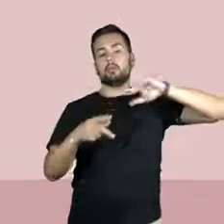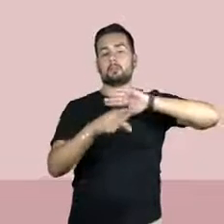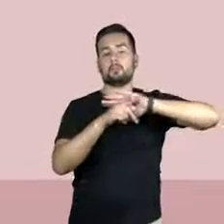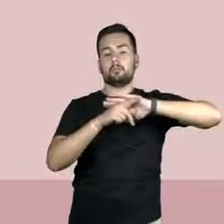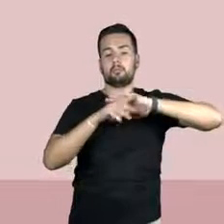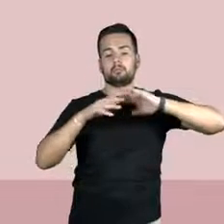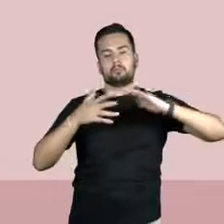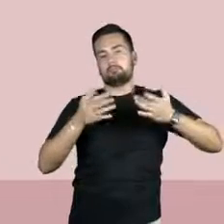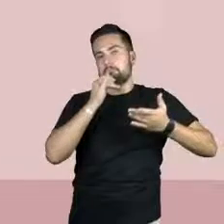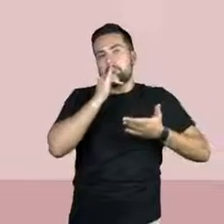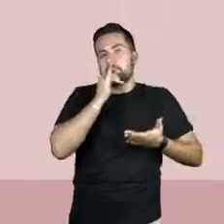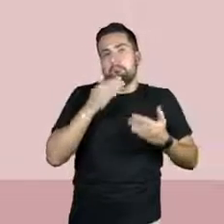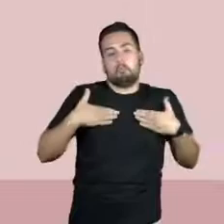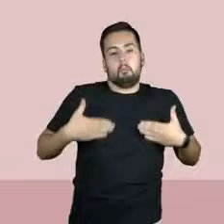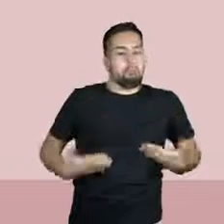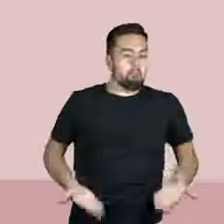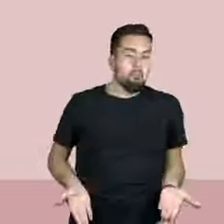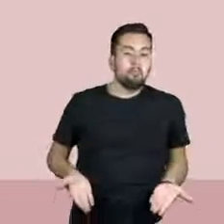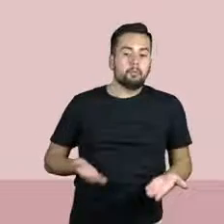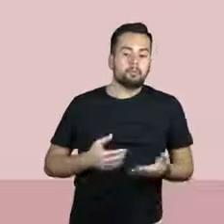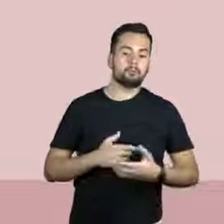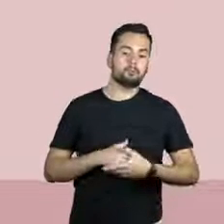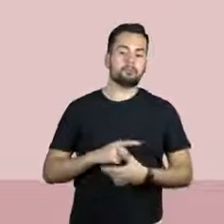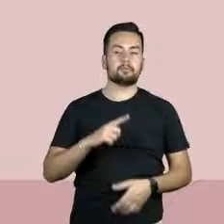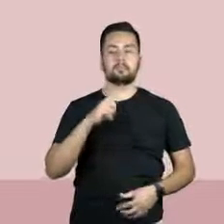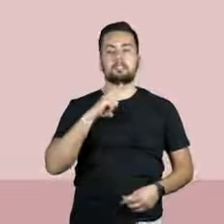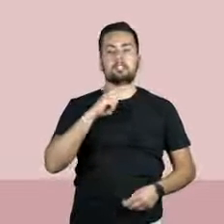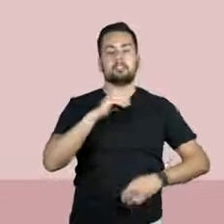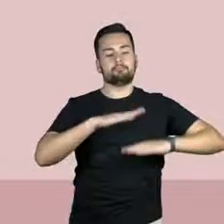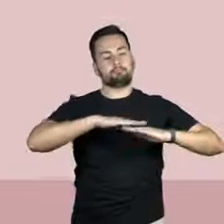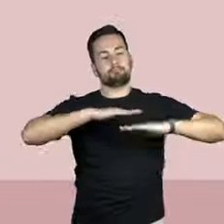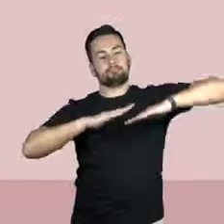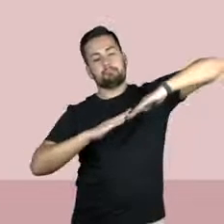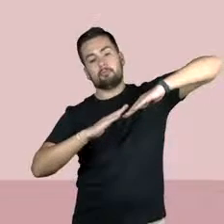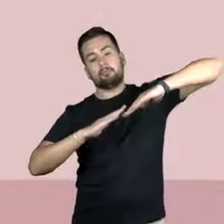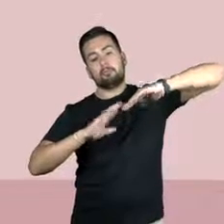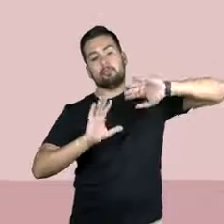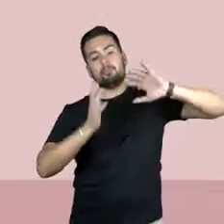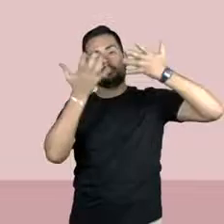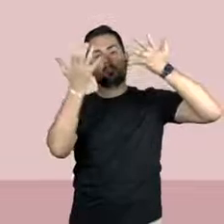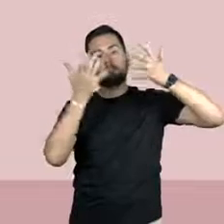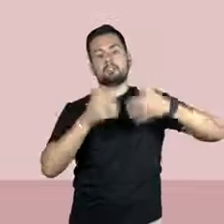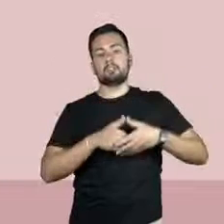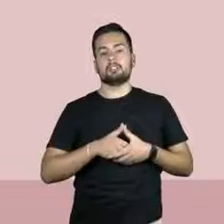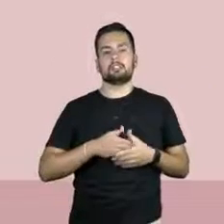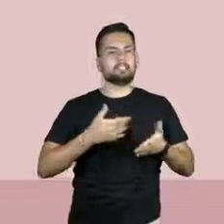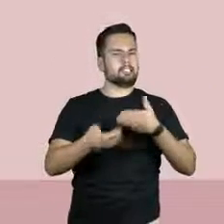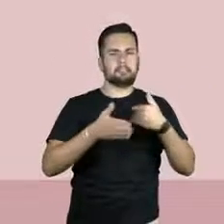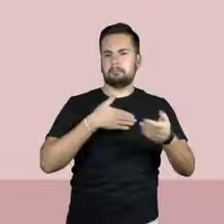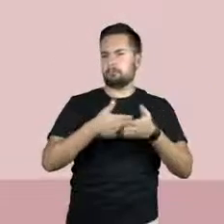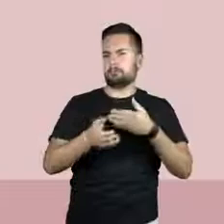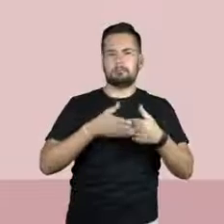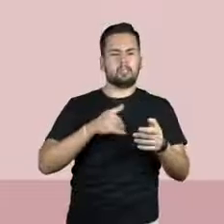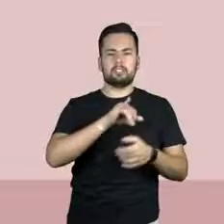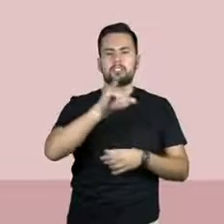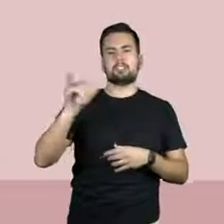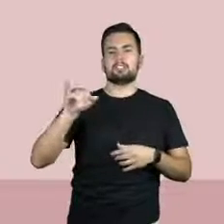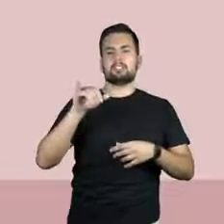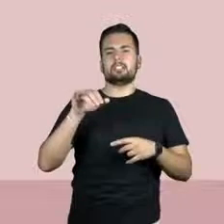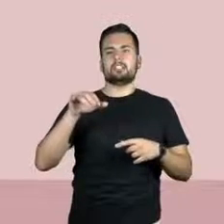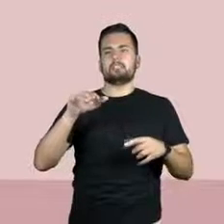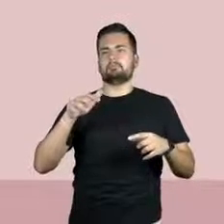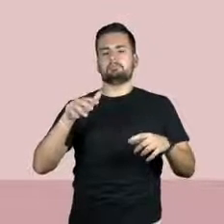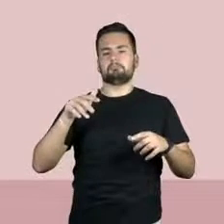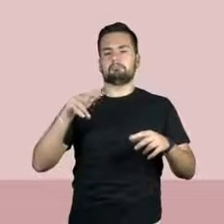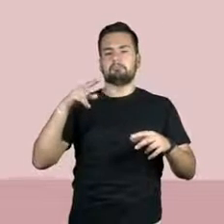corpo, que vai possuir uma inclinação, independentemente de qual seja esse ângulo, tá? Sendo, claro, maior que